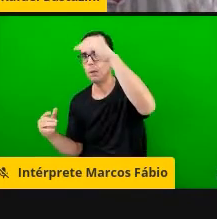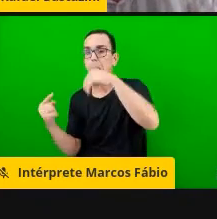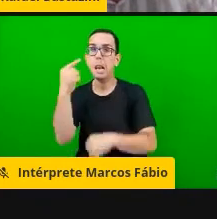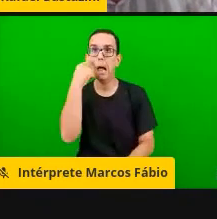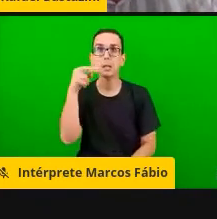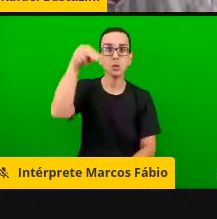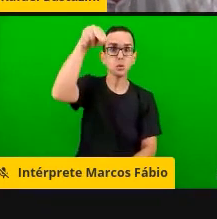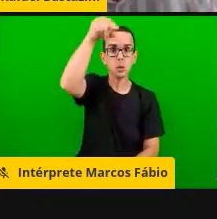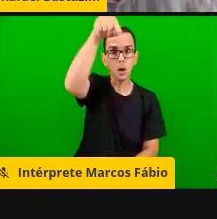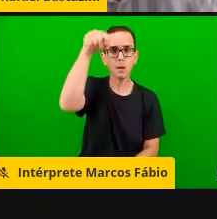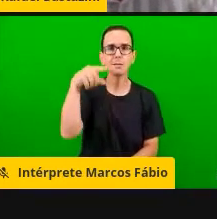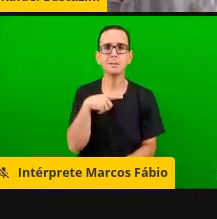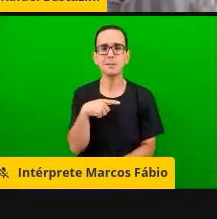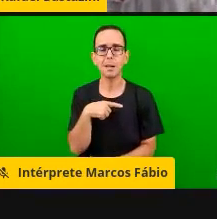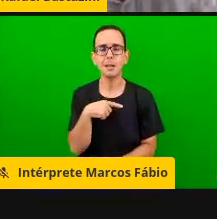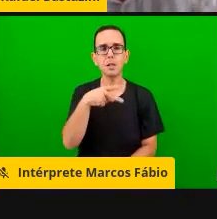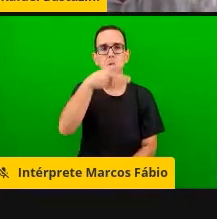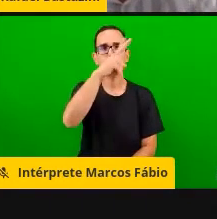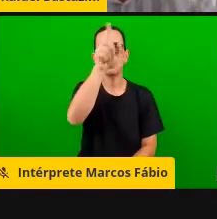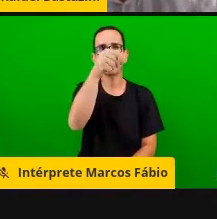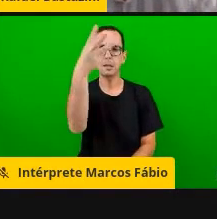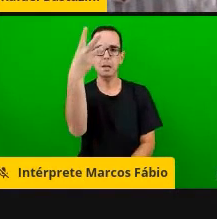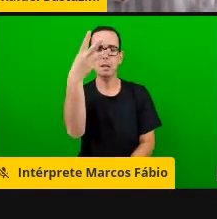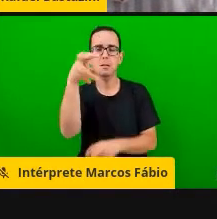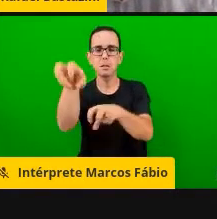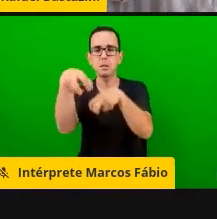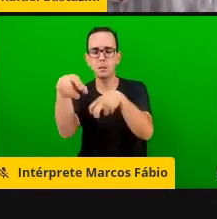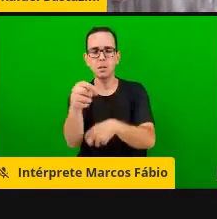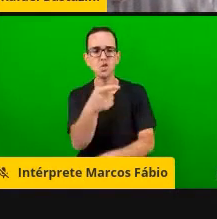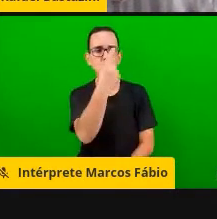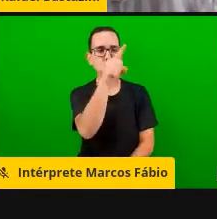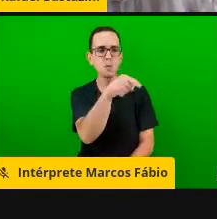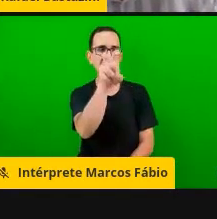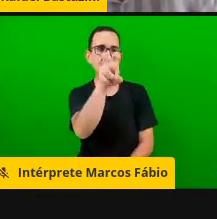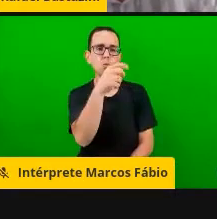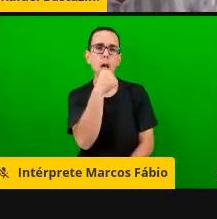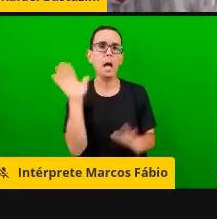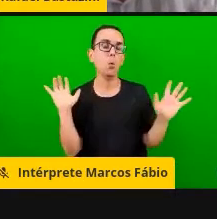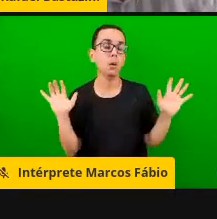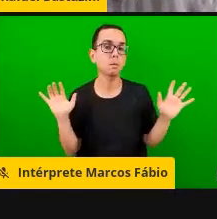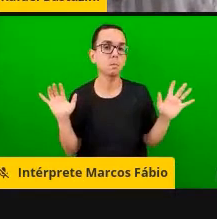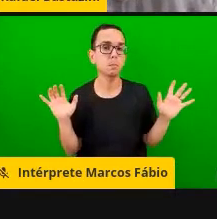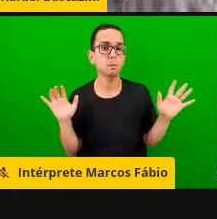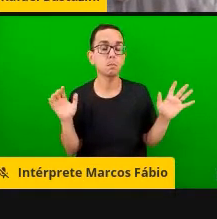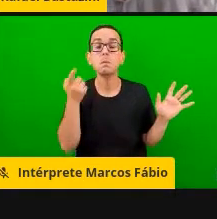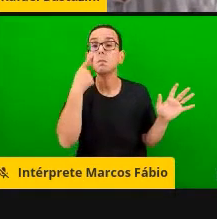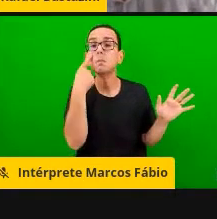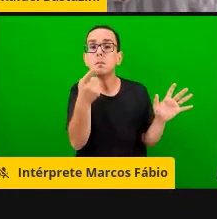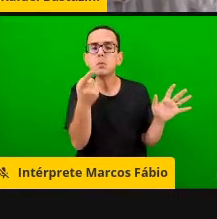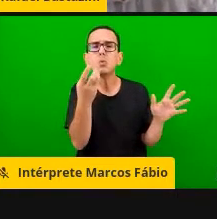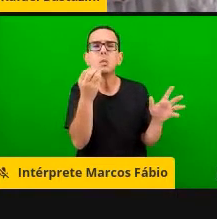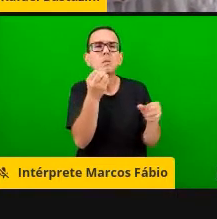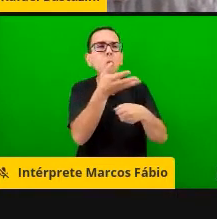ter 2/3 de área agrícola e apenas 1/5 da água. Então, a questão da escassez hídrica, ela